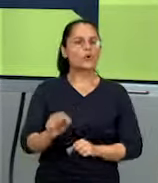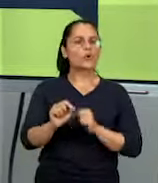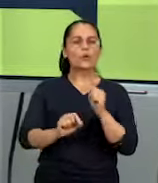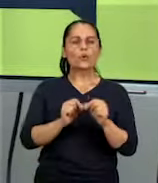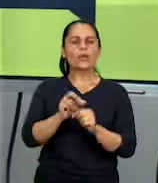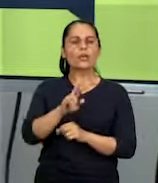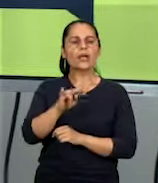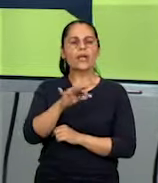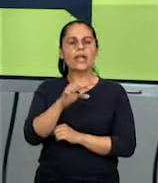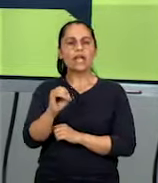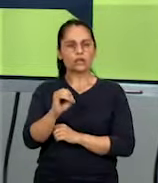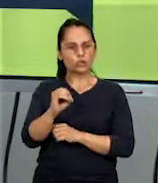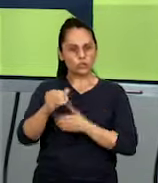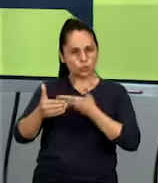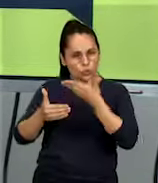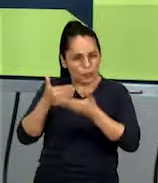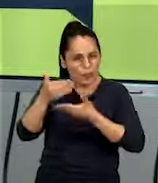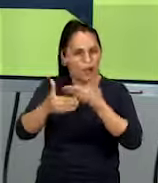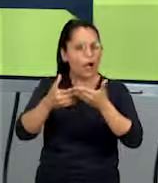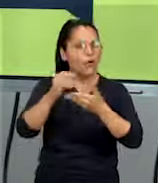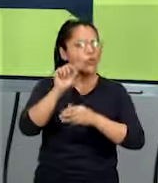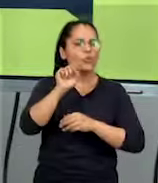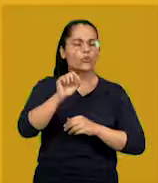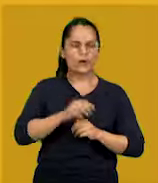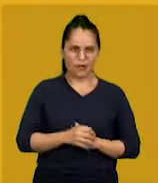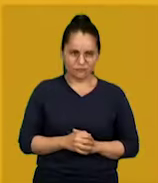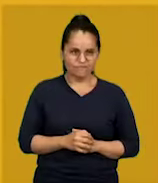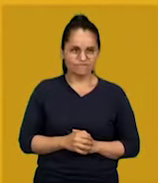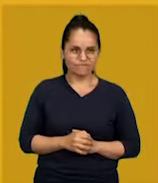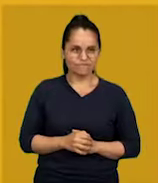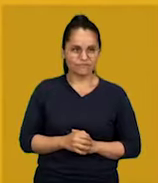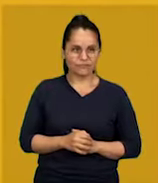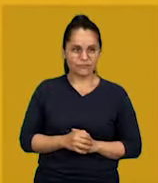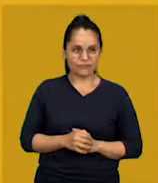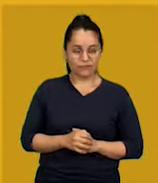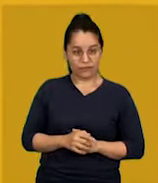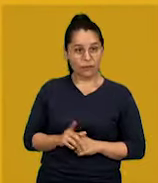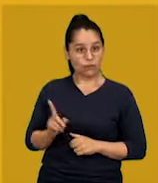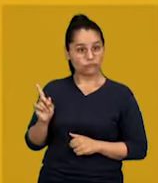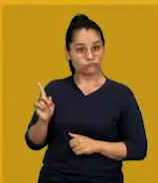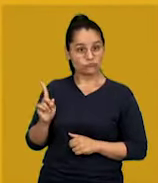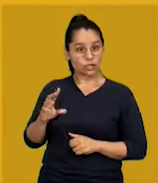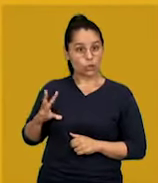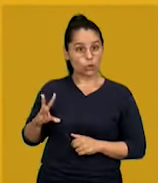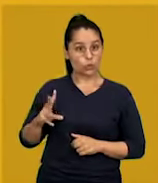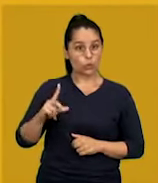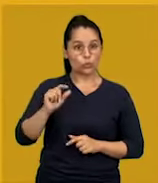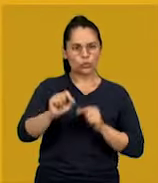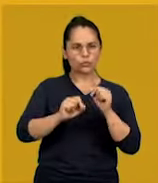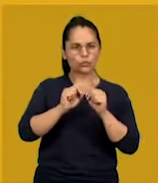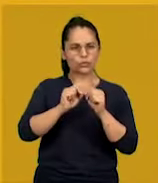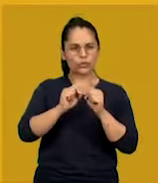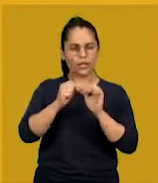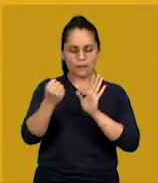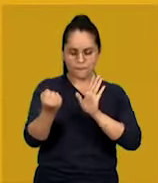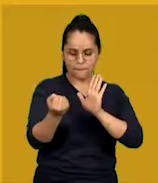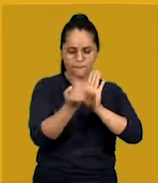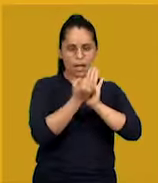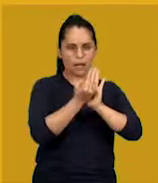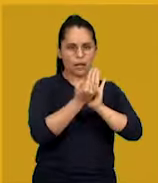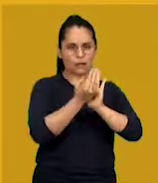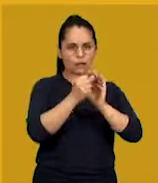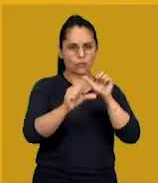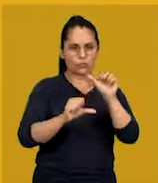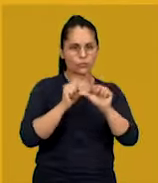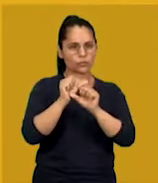são ritos de passagem? Ritos de passagem são todos aqueles que demarcam uma